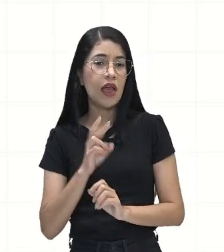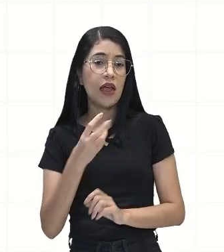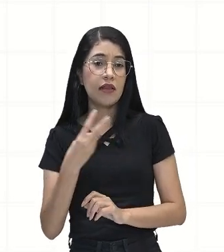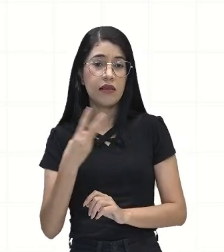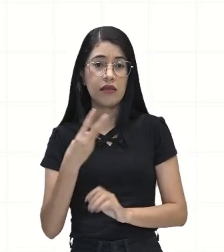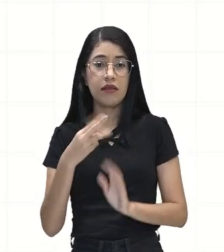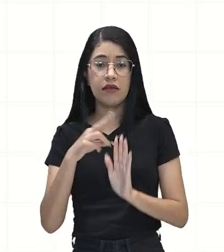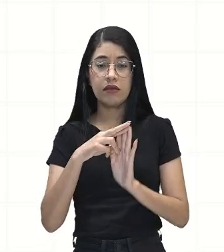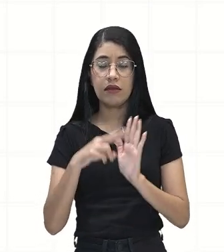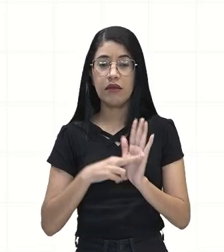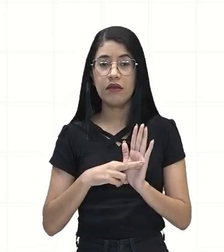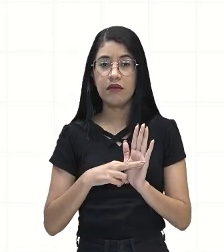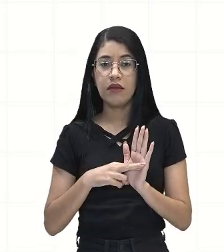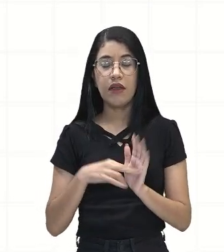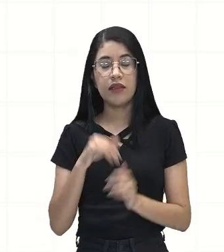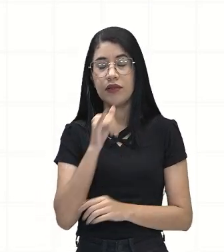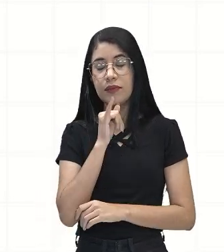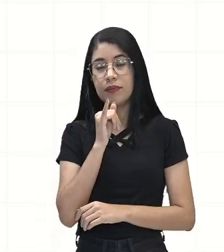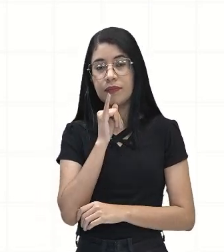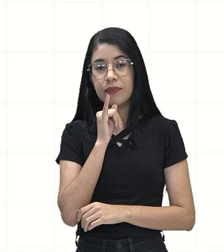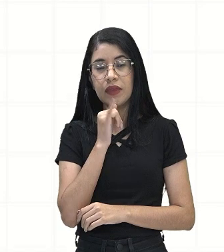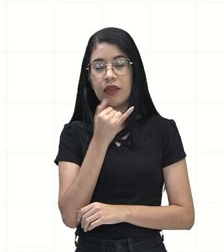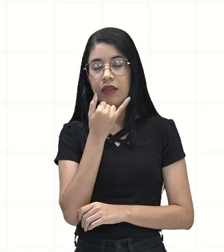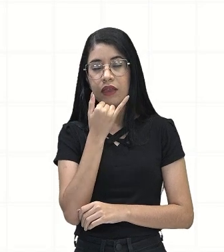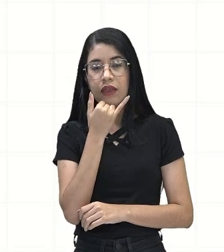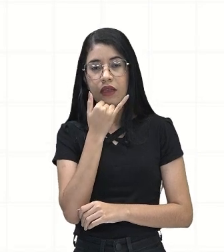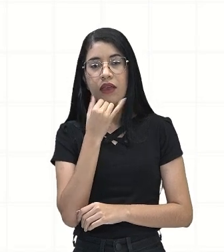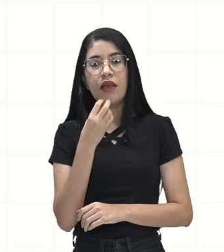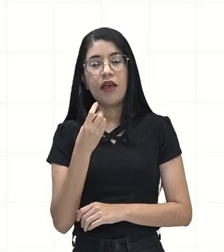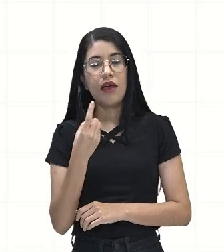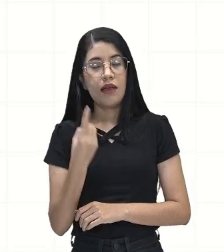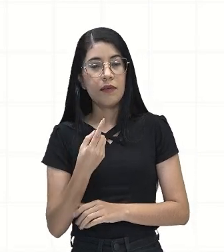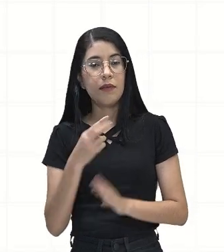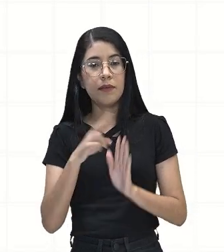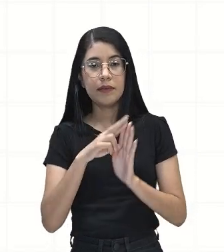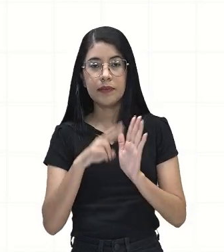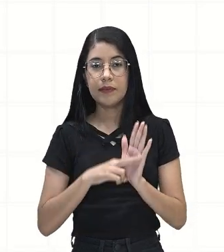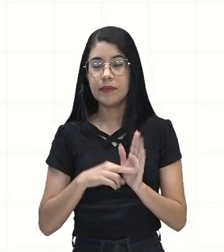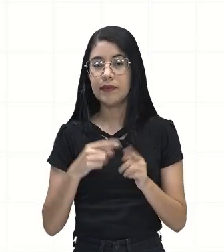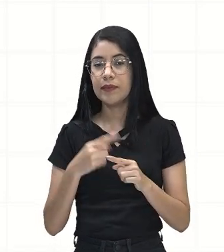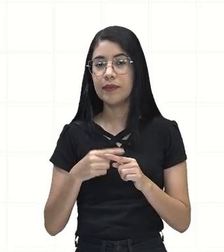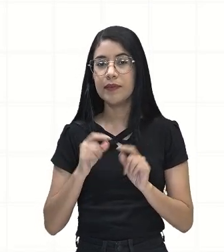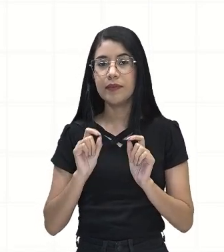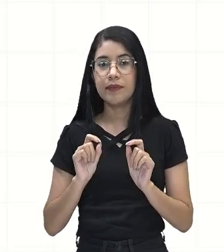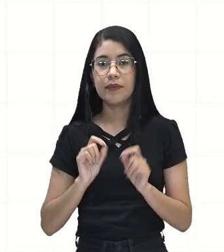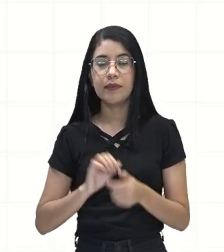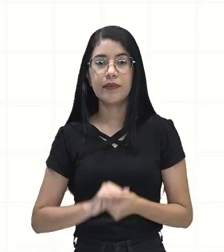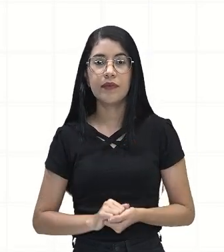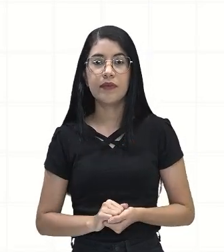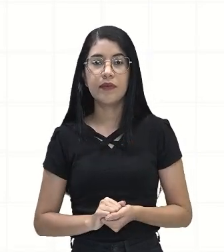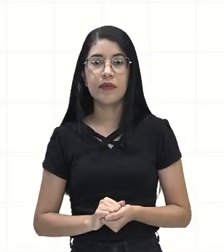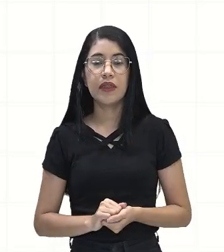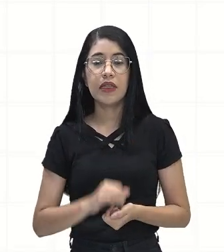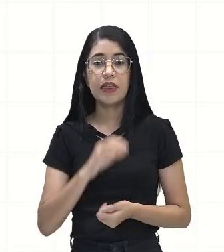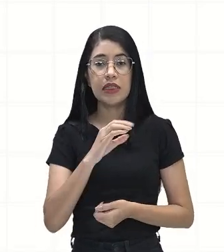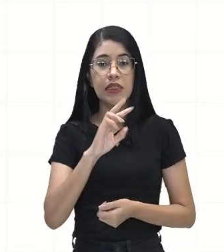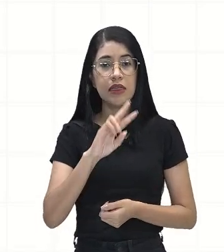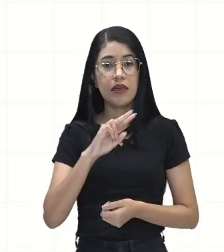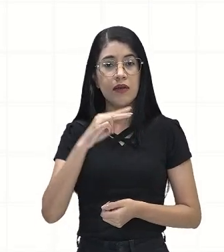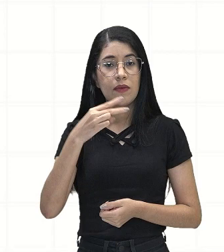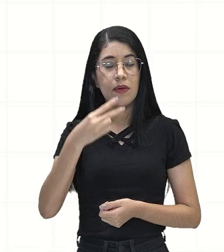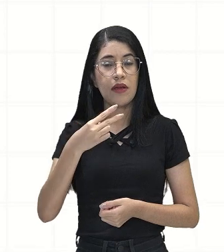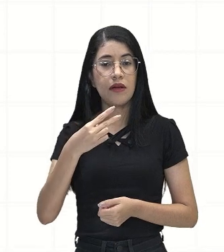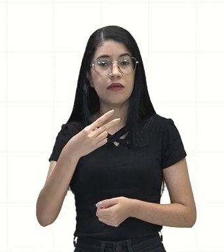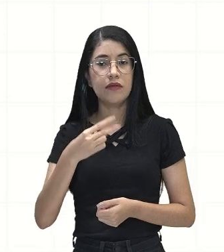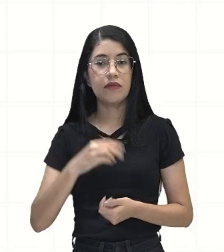né? A primeira relação. Por quê? Ele diz o seguinte, que C ao quadrado, nesse caso, quem